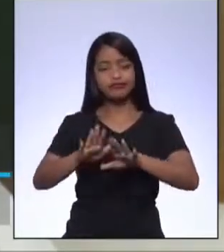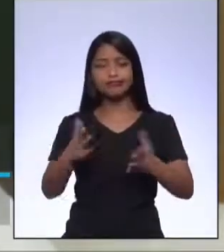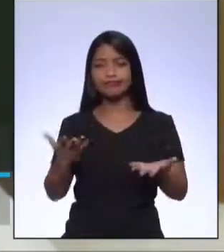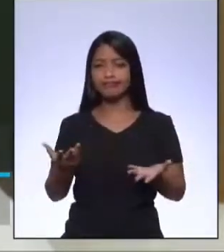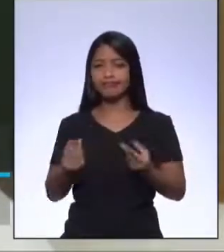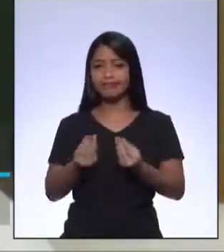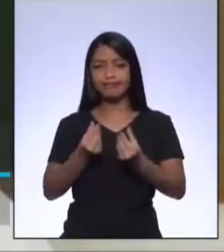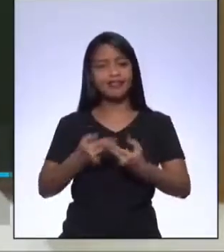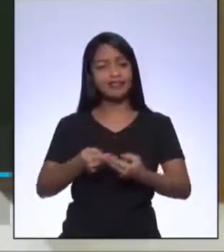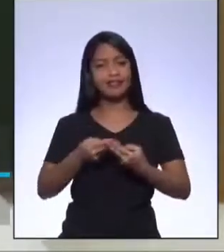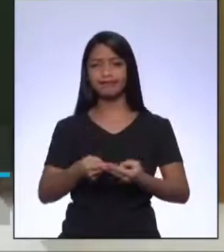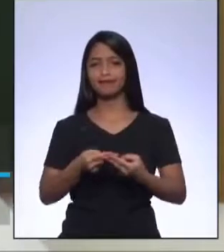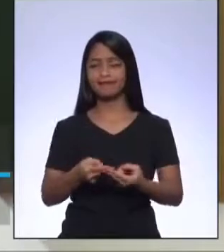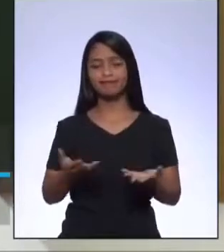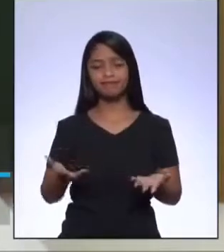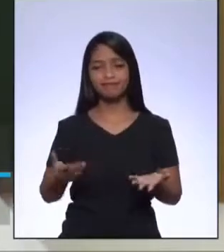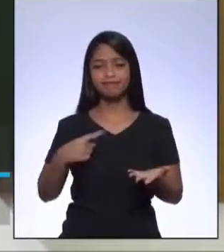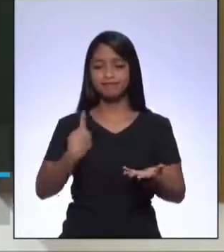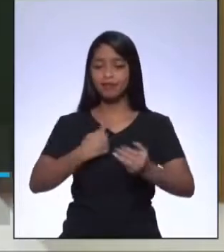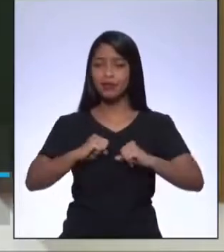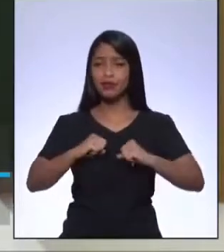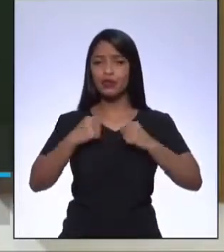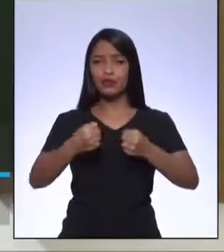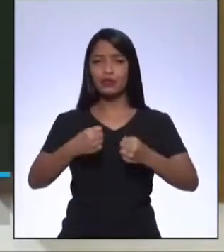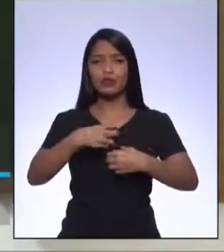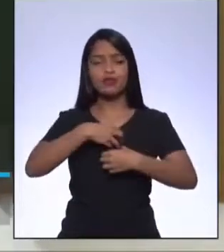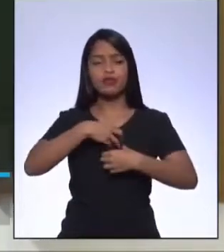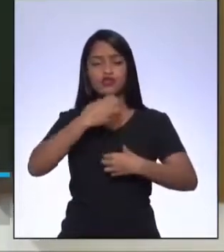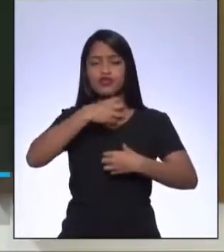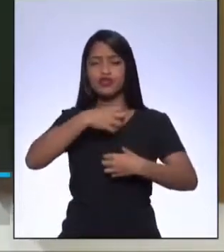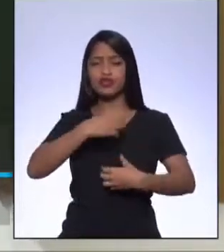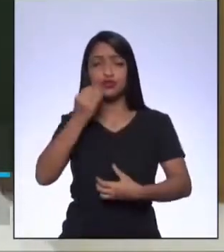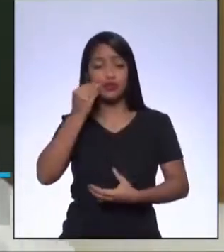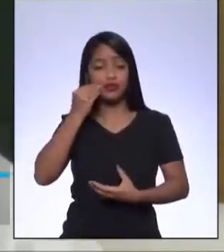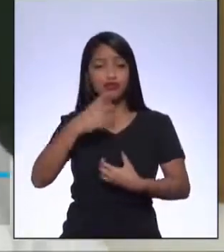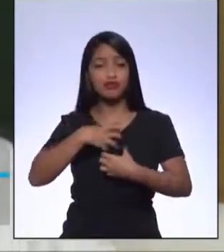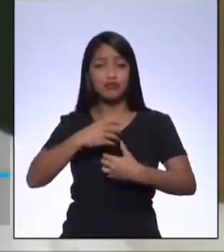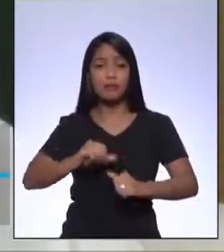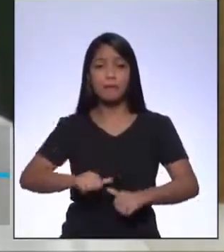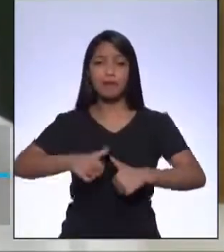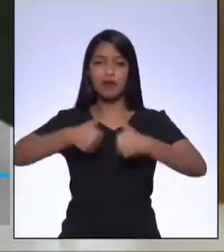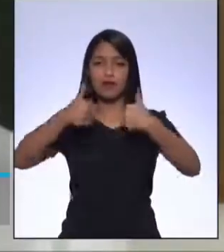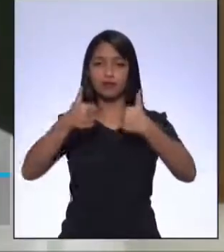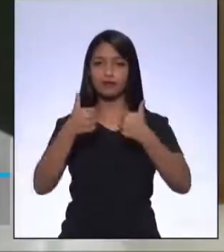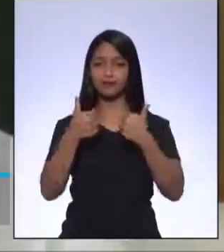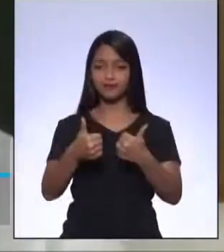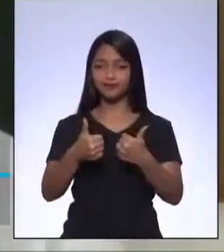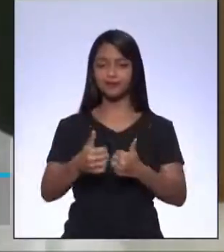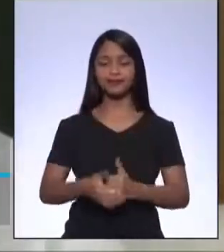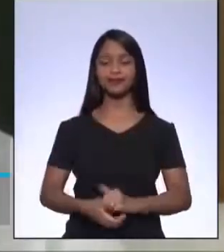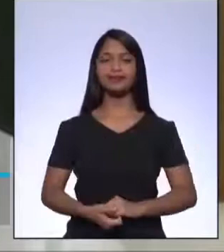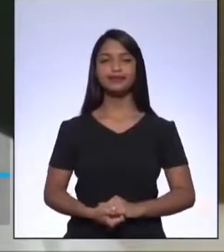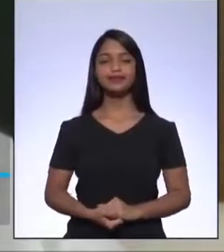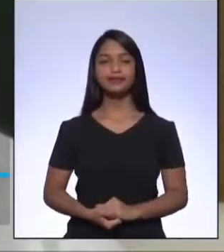que dá para fazer, né? E aí vamos fazer da melhor forma possível, tá bom? Muito bem, meus queridos.